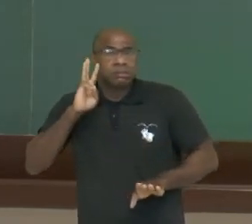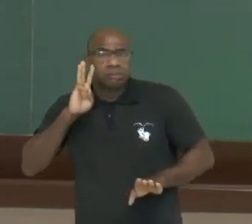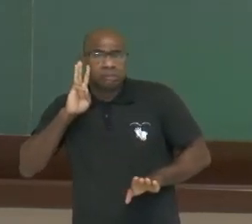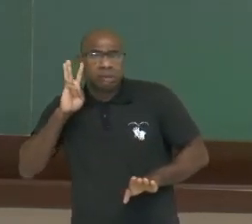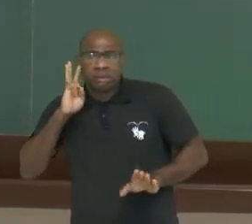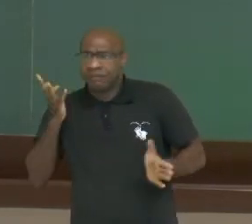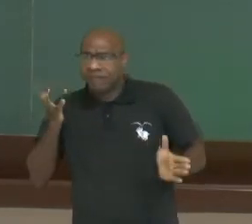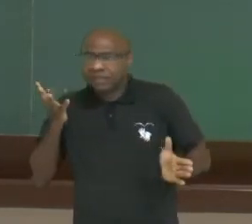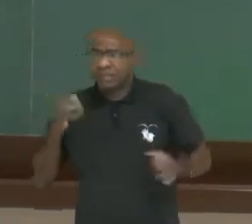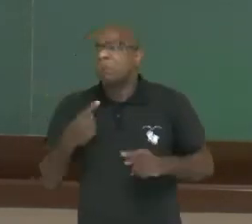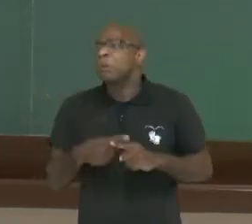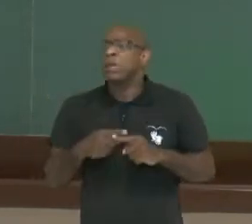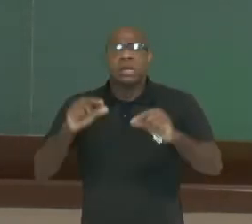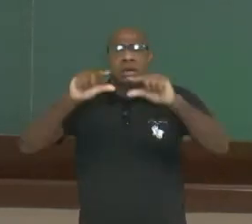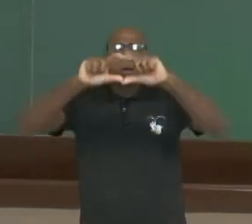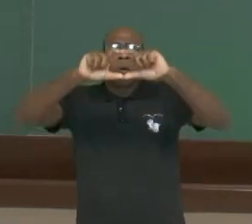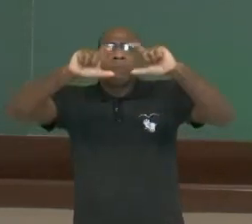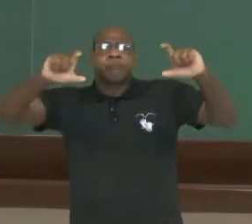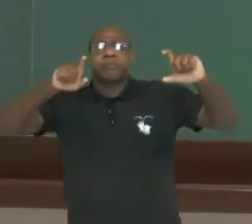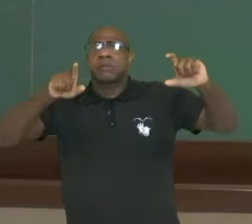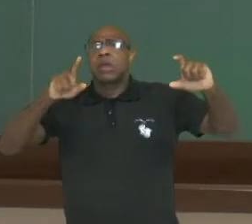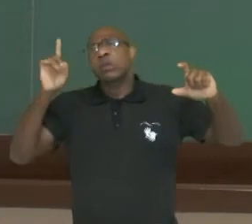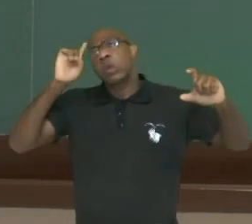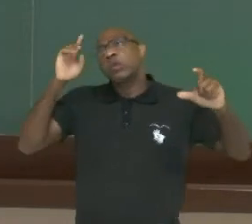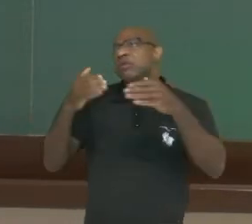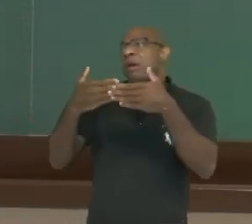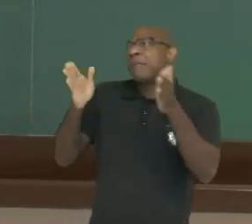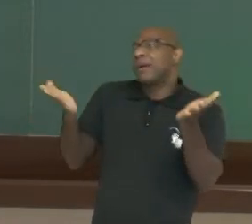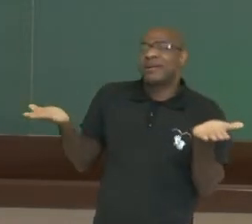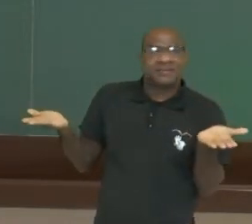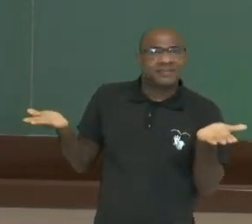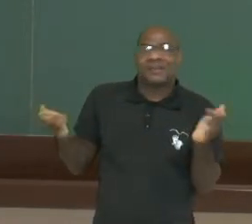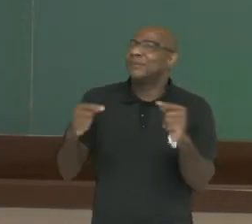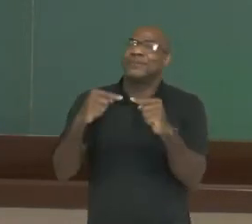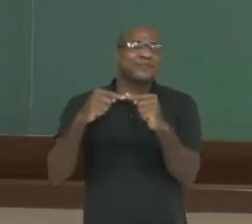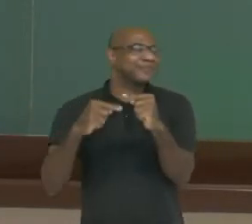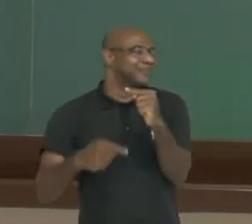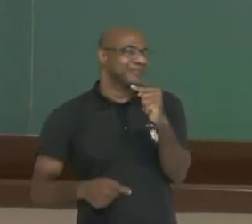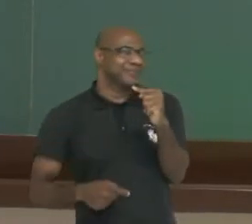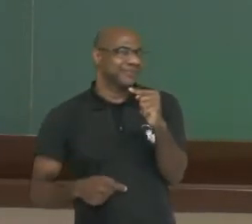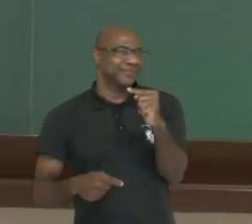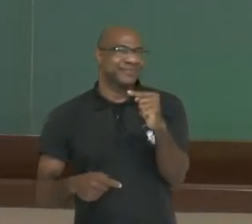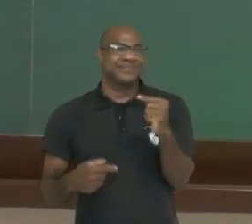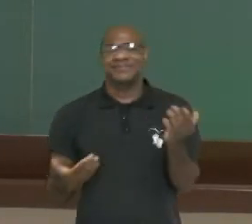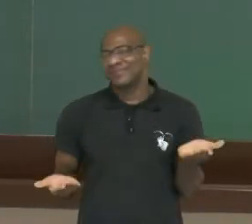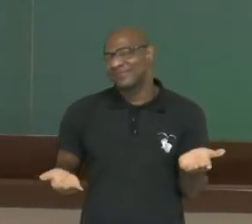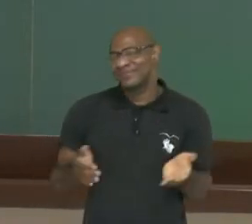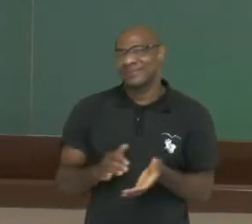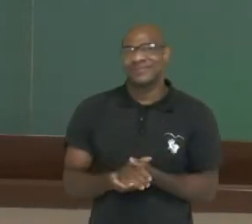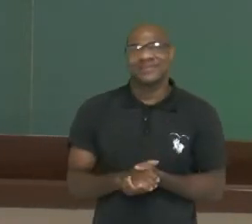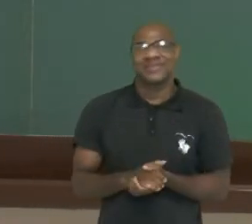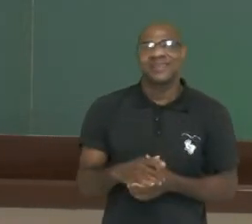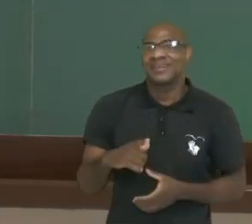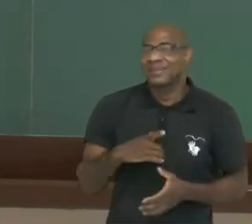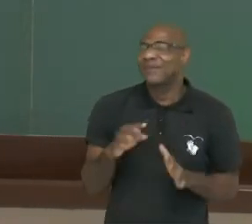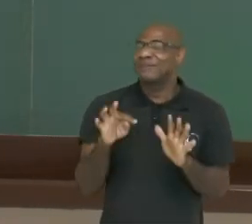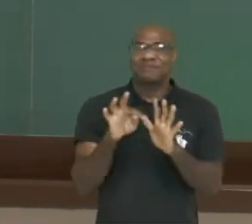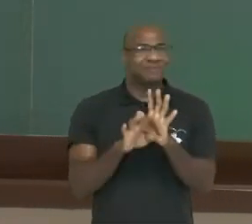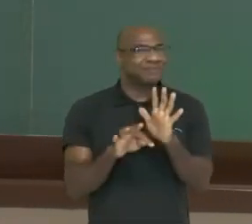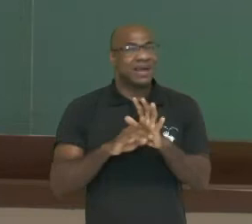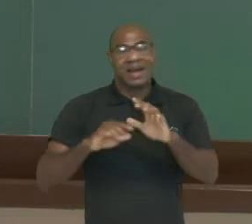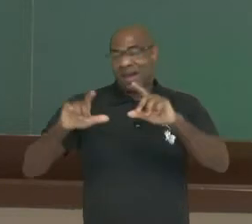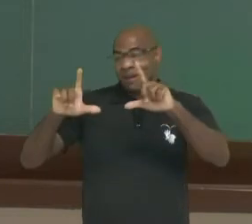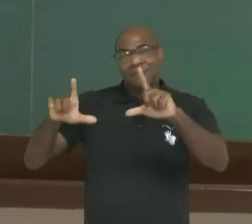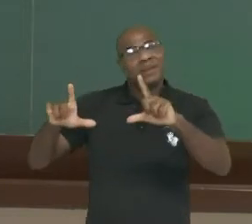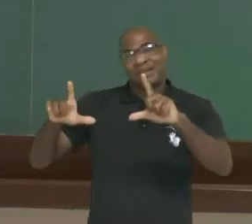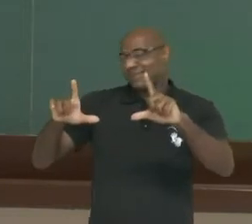estão vendo como é importante ser coerente. A câmera trocada, o texto maluco, a placa